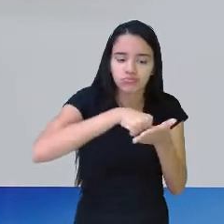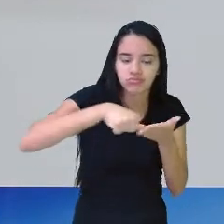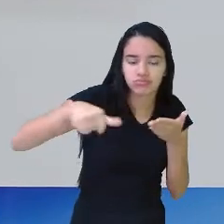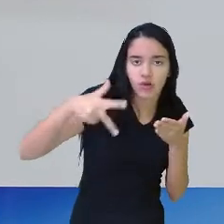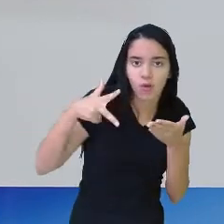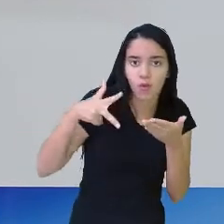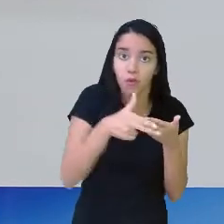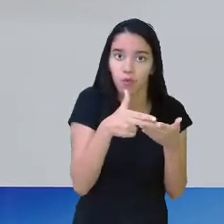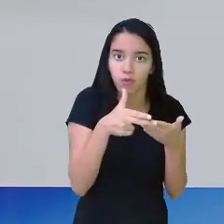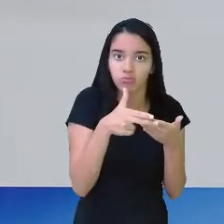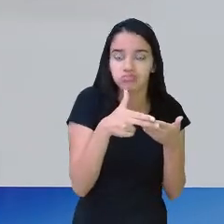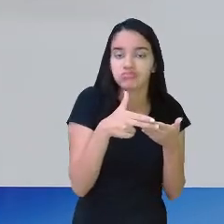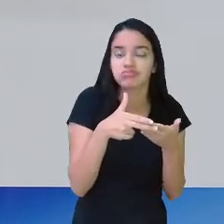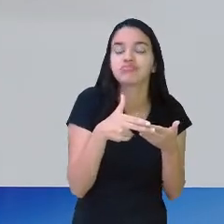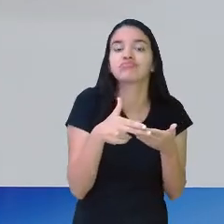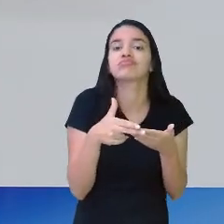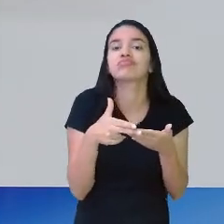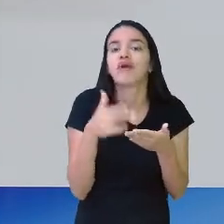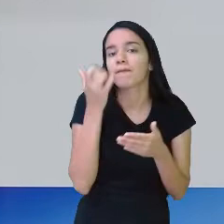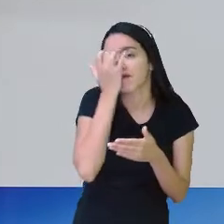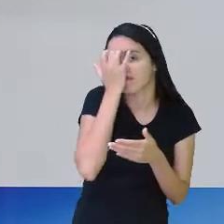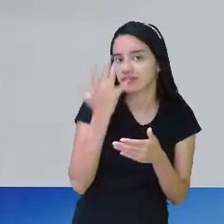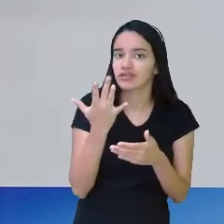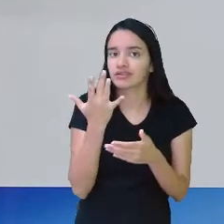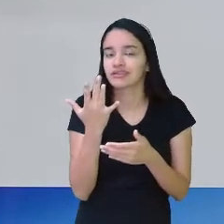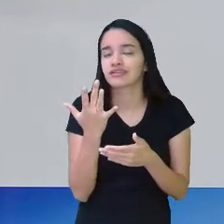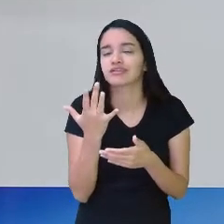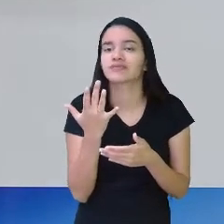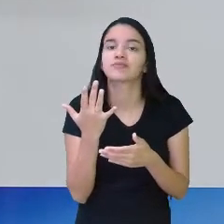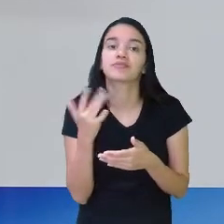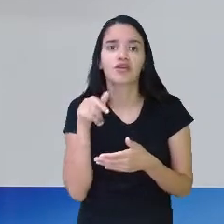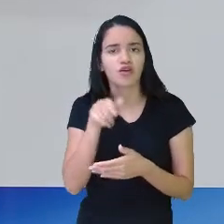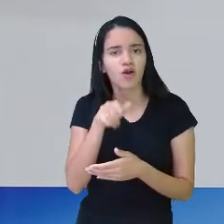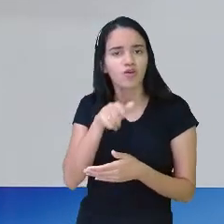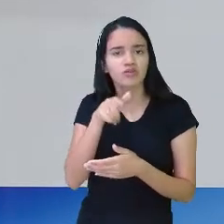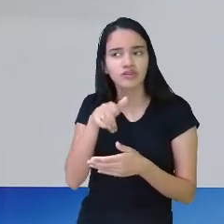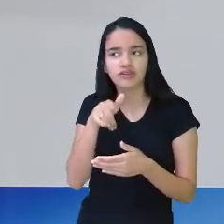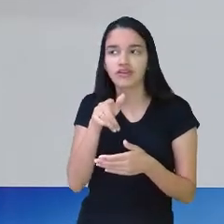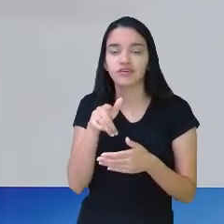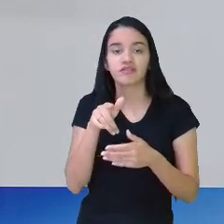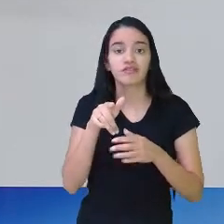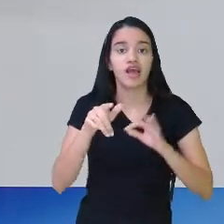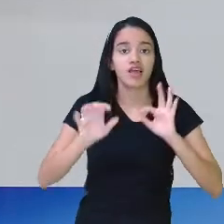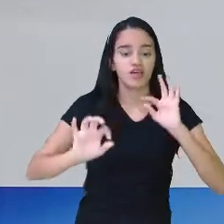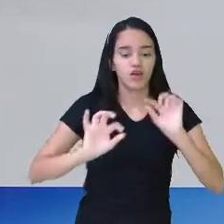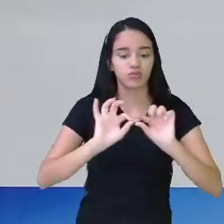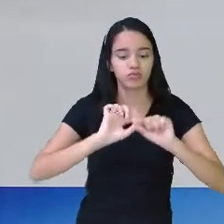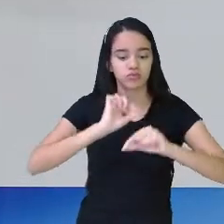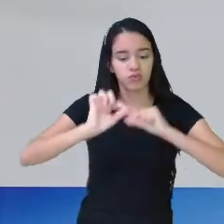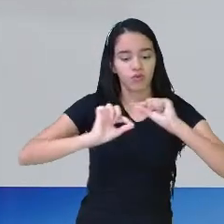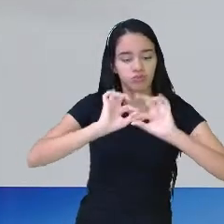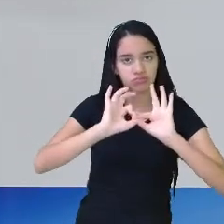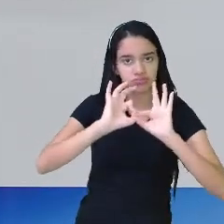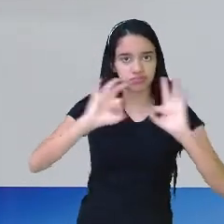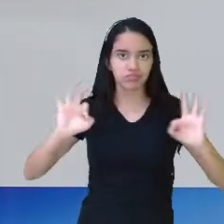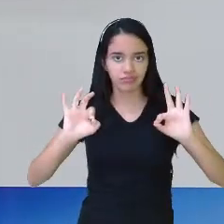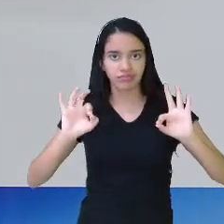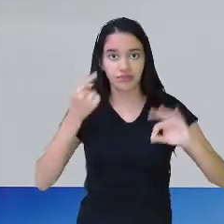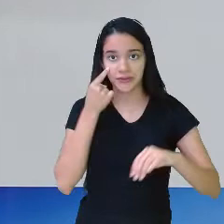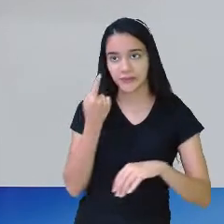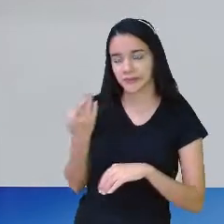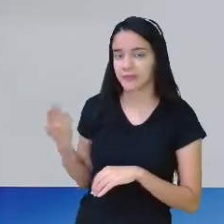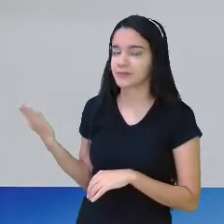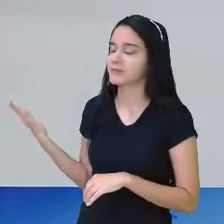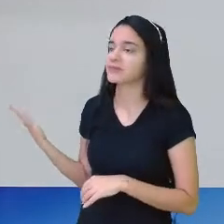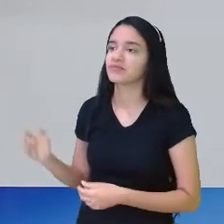sem ponta, para facilitar. Você pega a tesoura e você vai enrolar aqui, ó, na sua